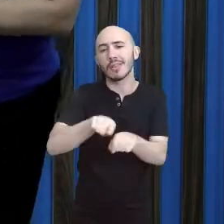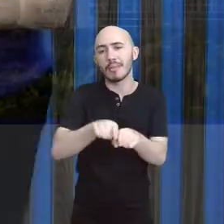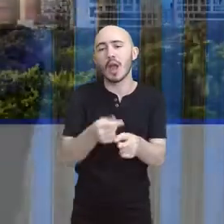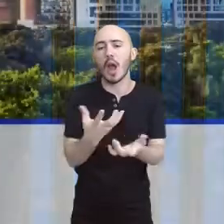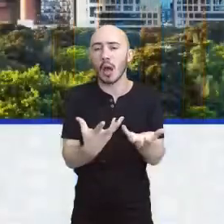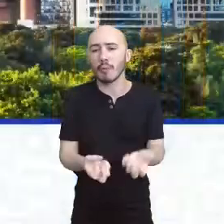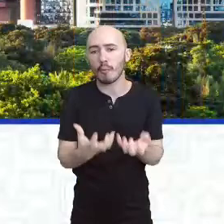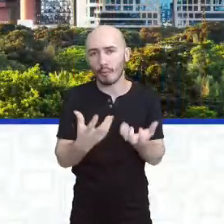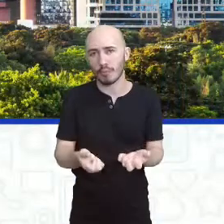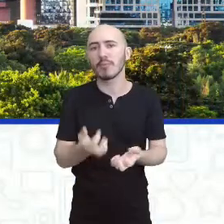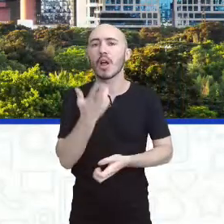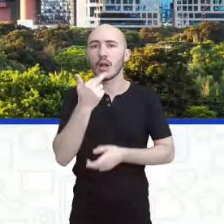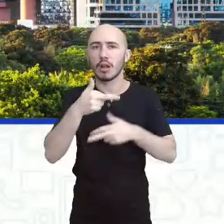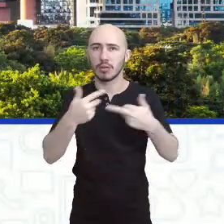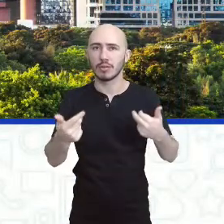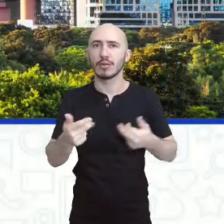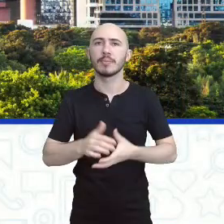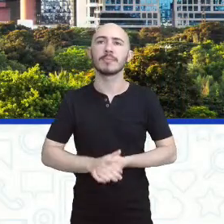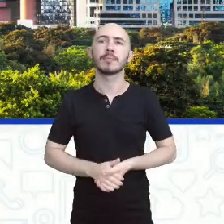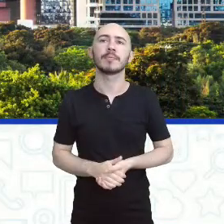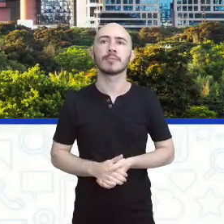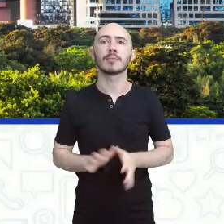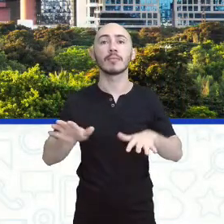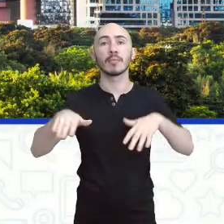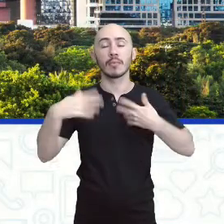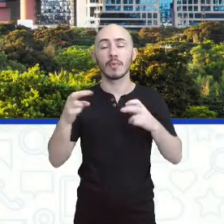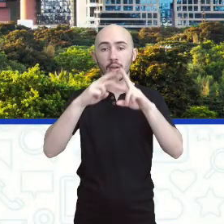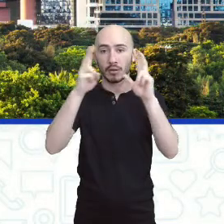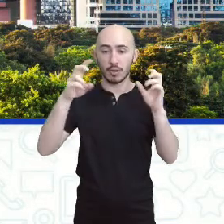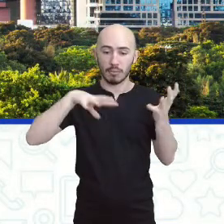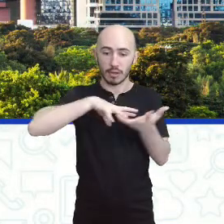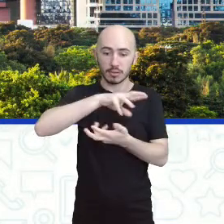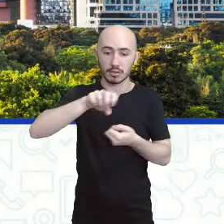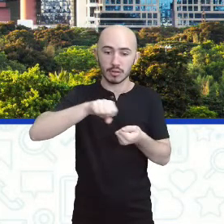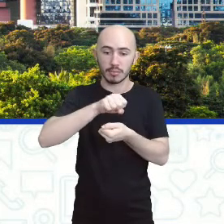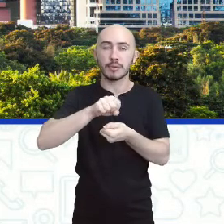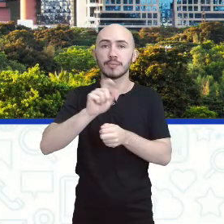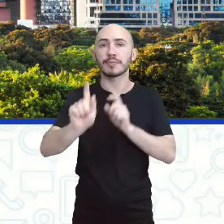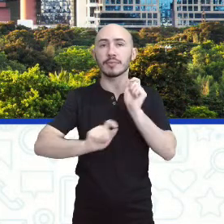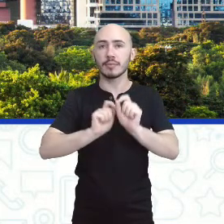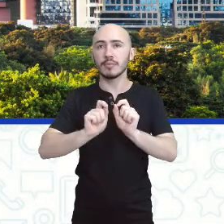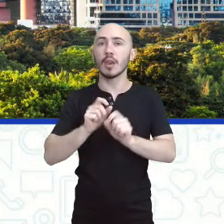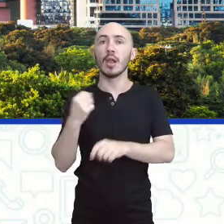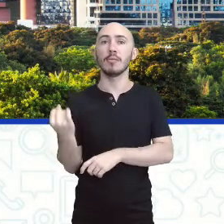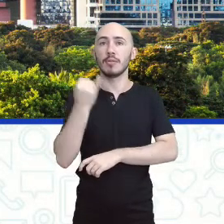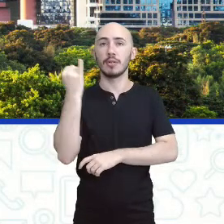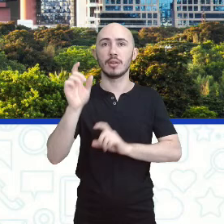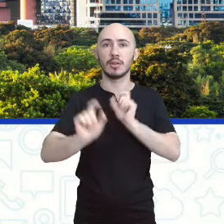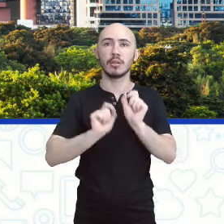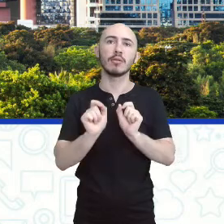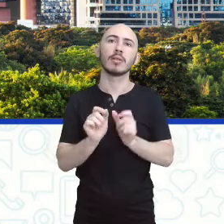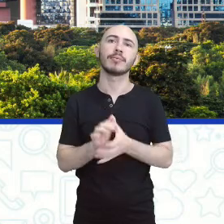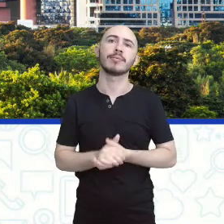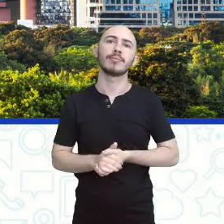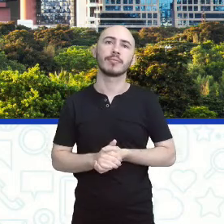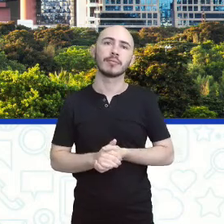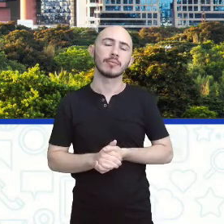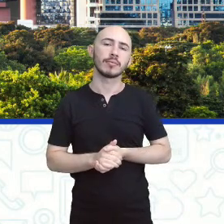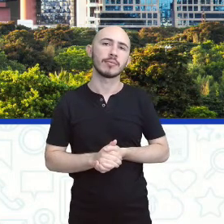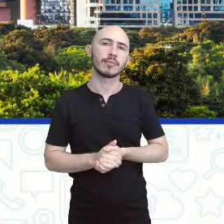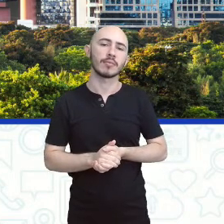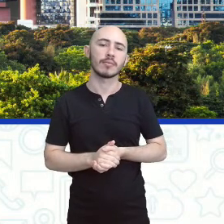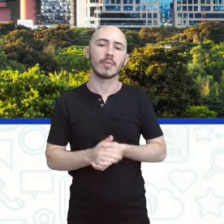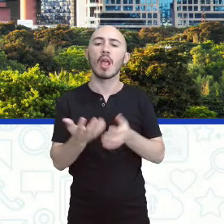Componentes importantes aí da sustentabilidade. O capital natural, recursos e serviços naturais